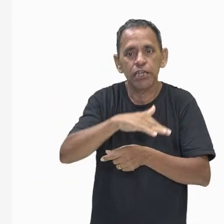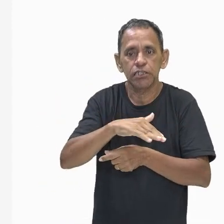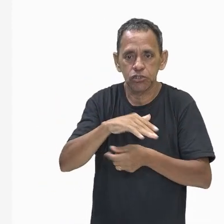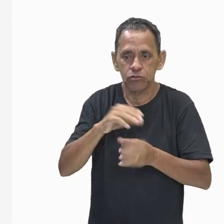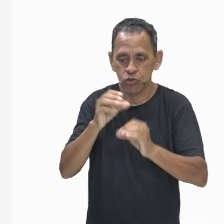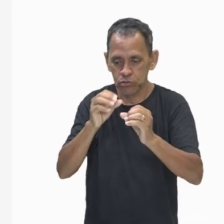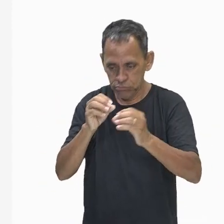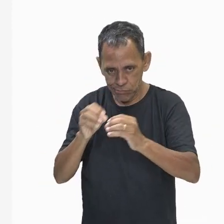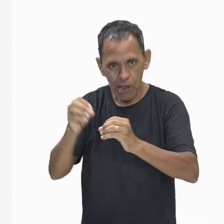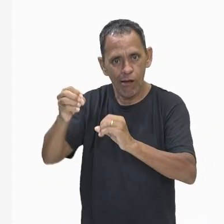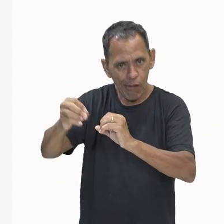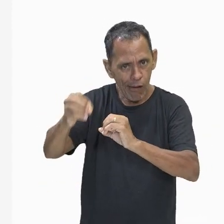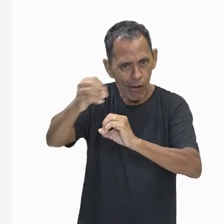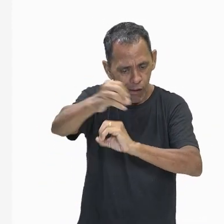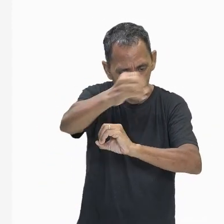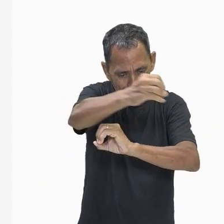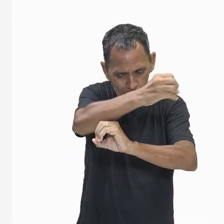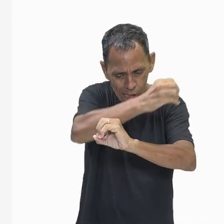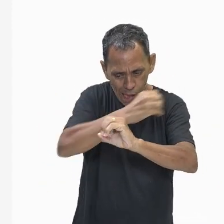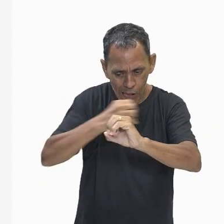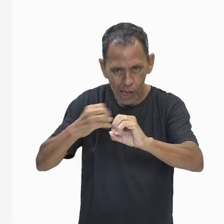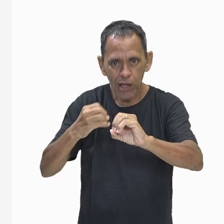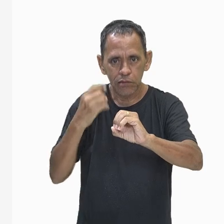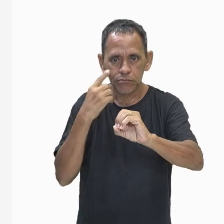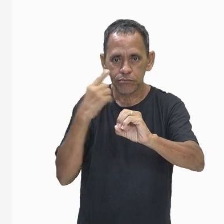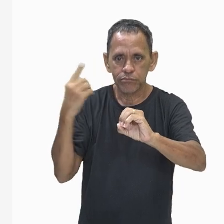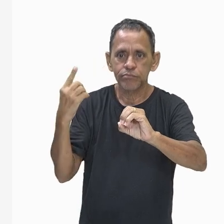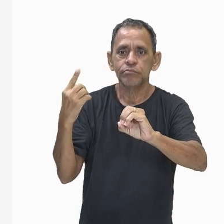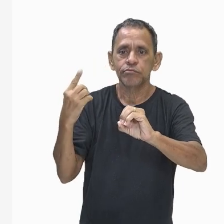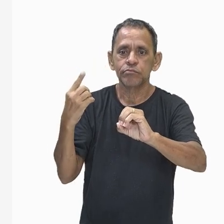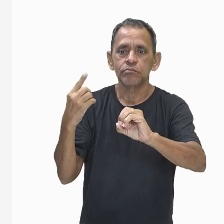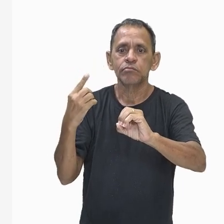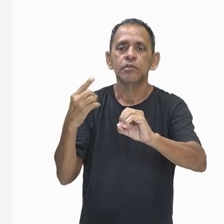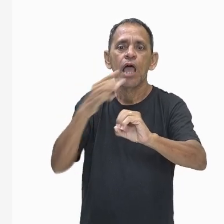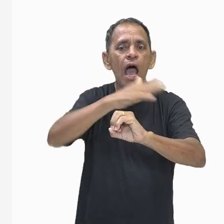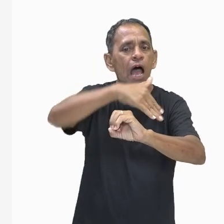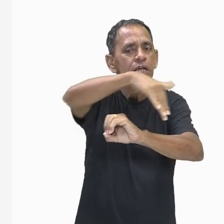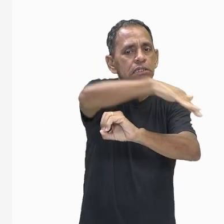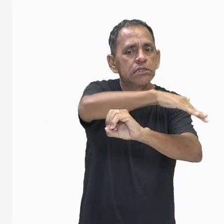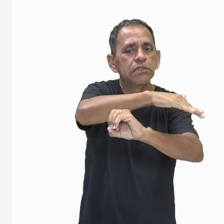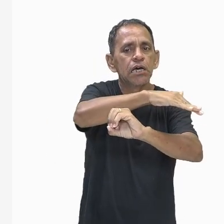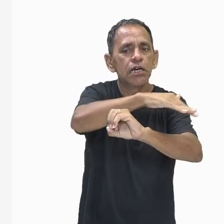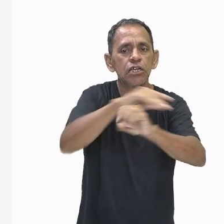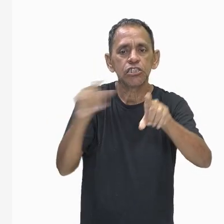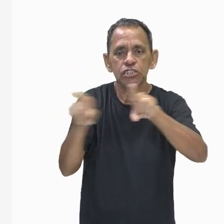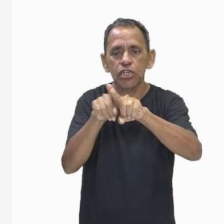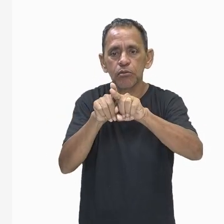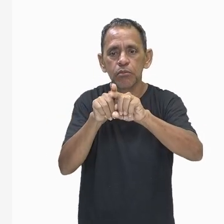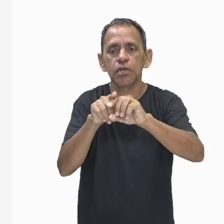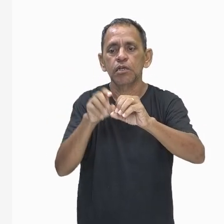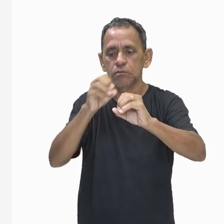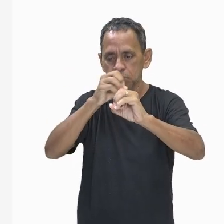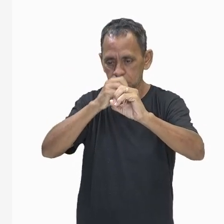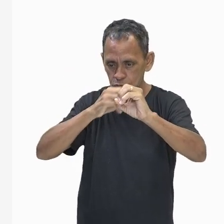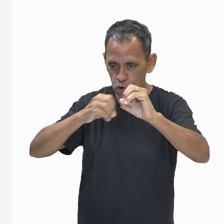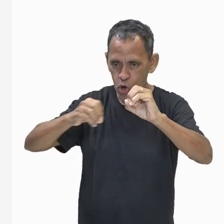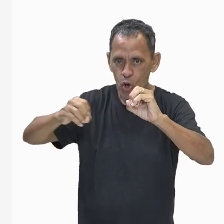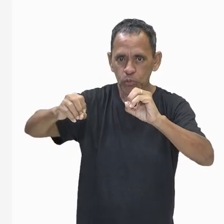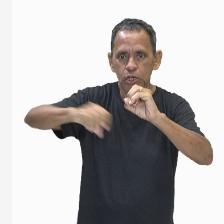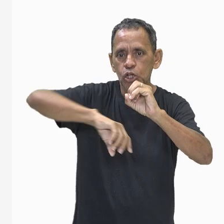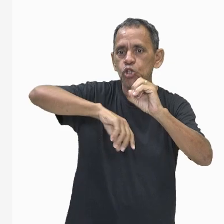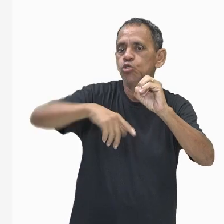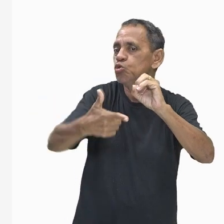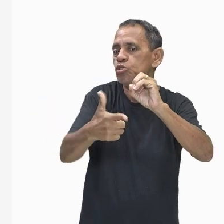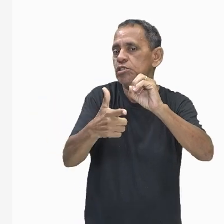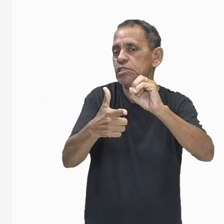de tempo. Na figura em que as dimensões dos astros e o tamanho da órbita não estão em escala, o segmento de